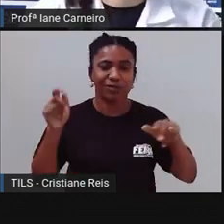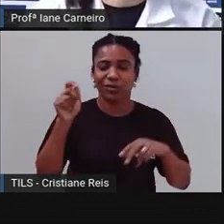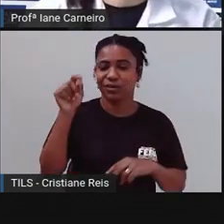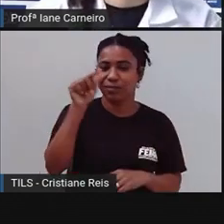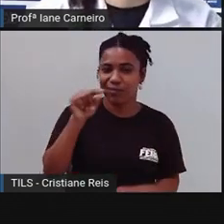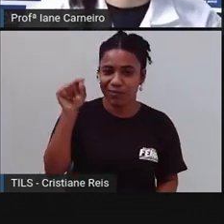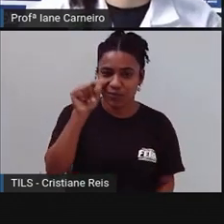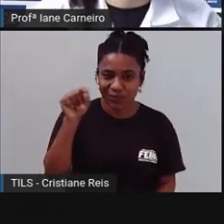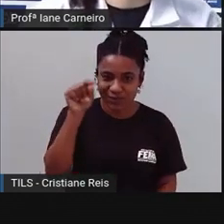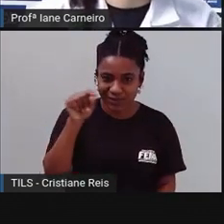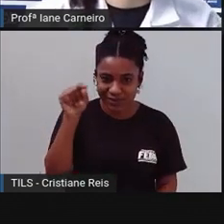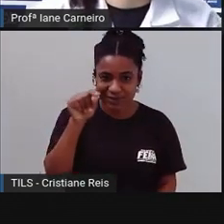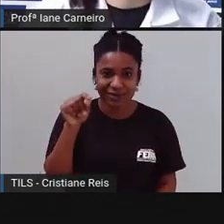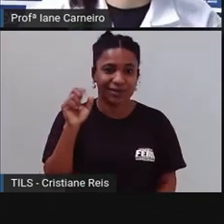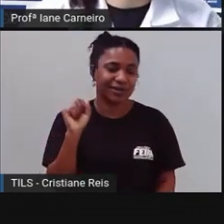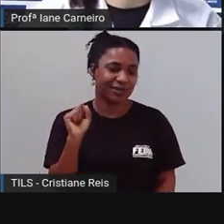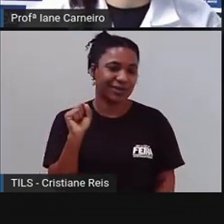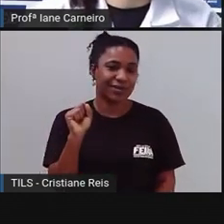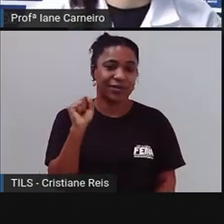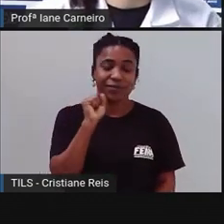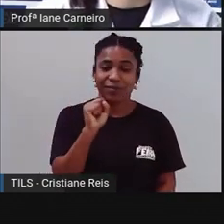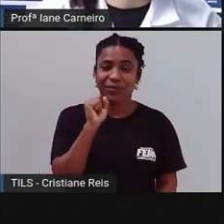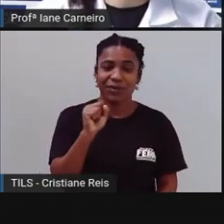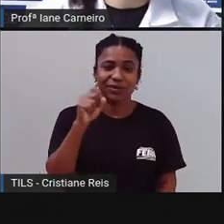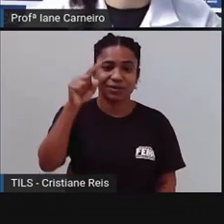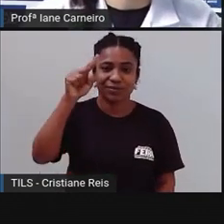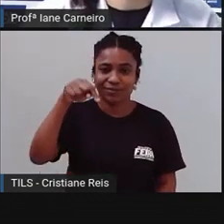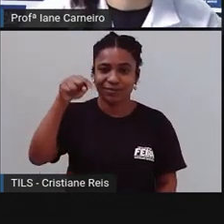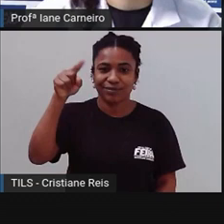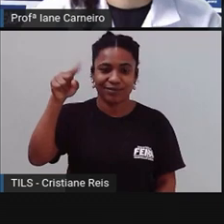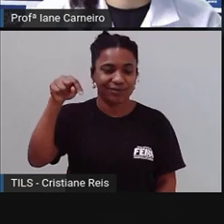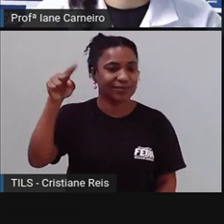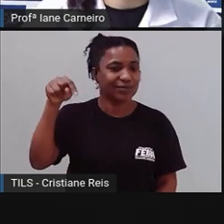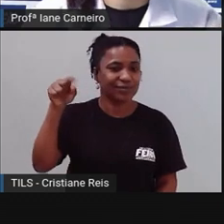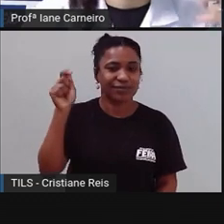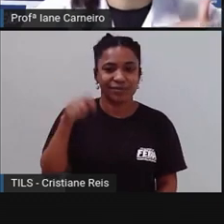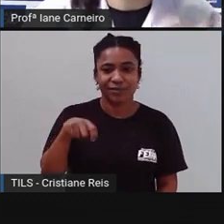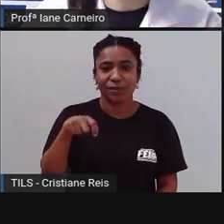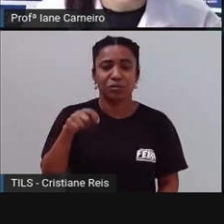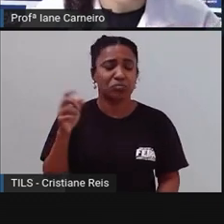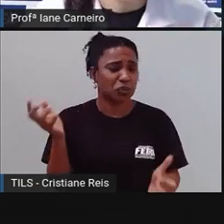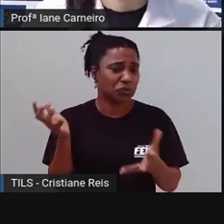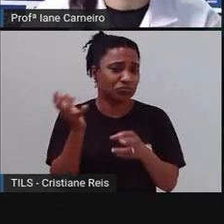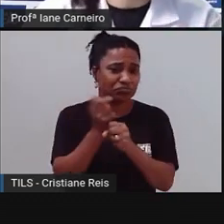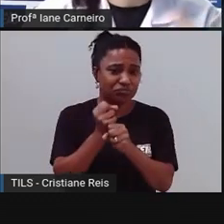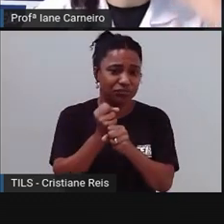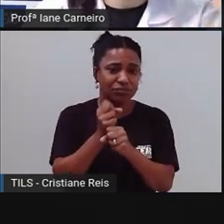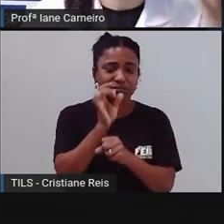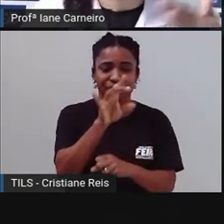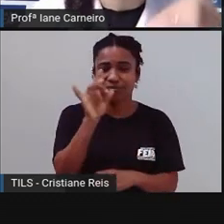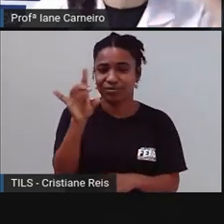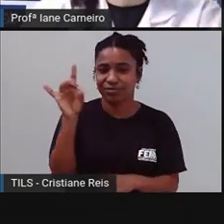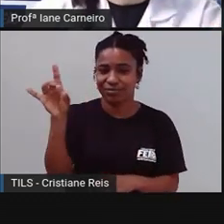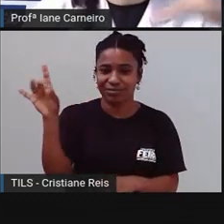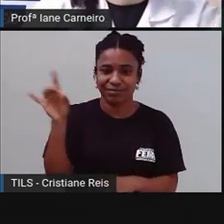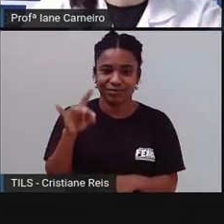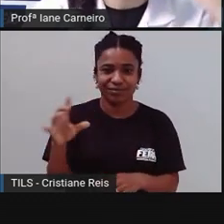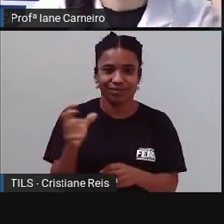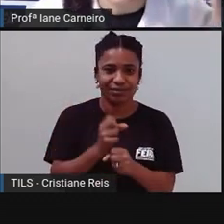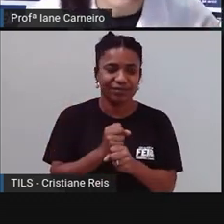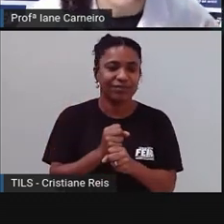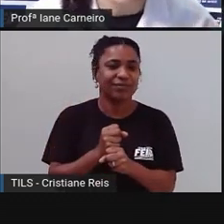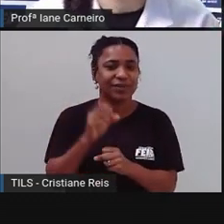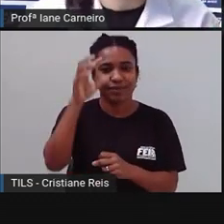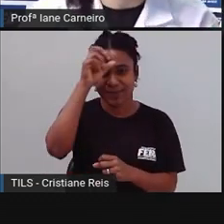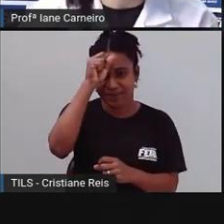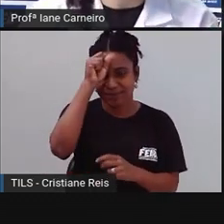bolinha, né? Aqui você pode fazer a bolinha, você pode fazer o tracinho, você pode ir contando um a um. Aí você, com o tempo, você vai aprendendo